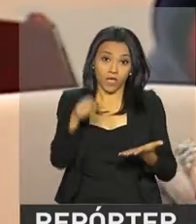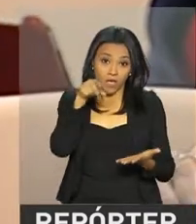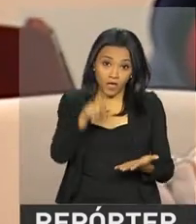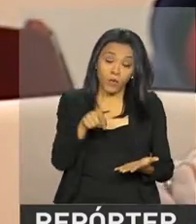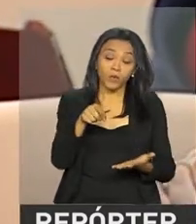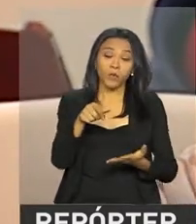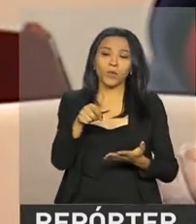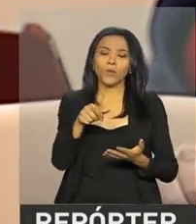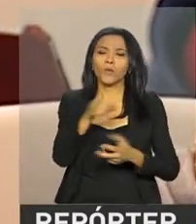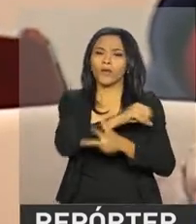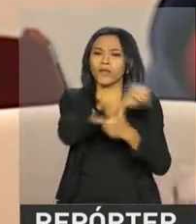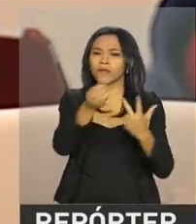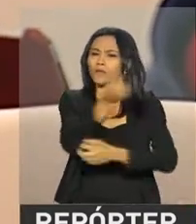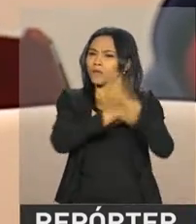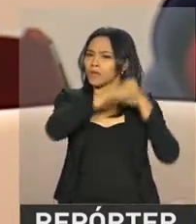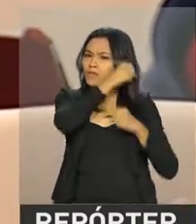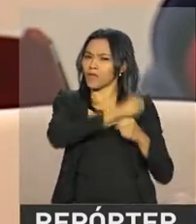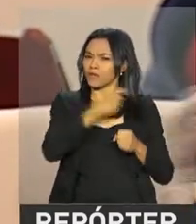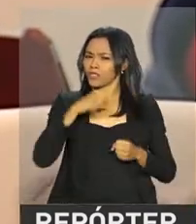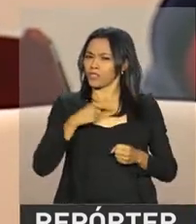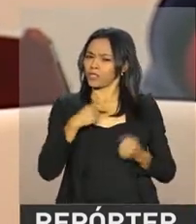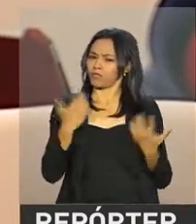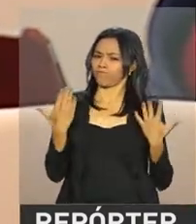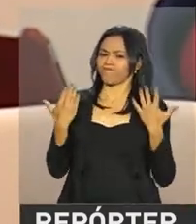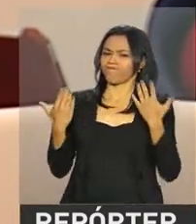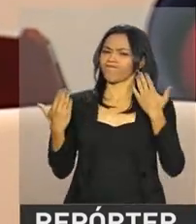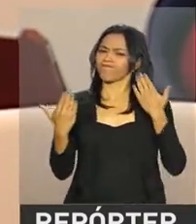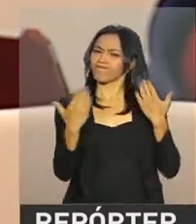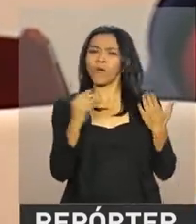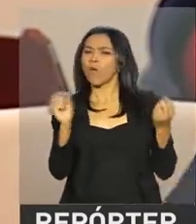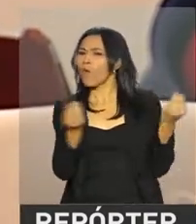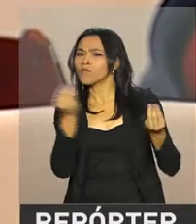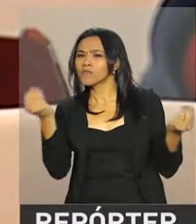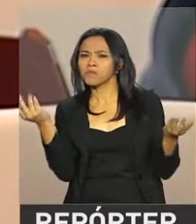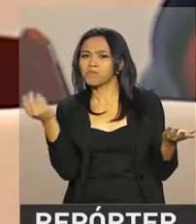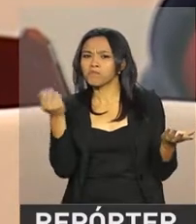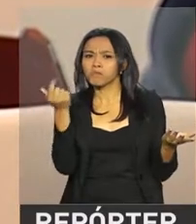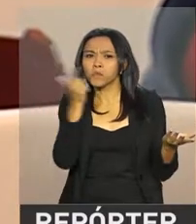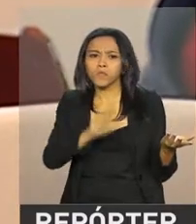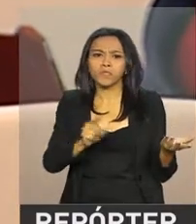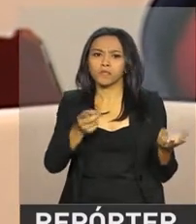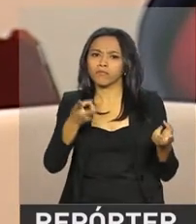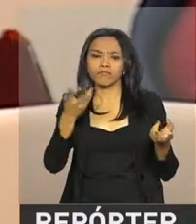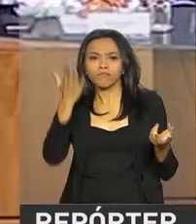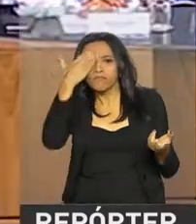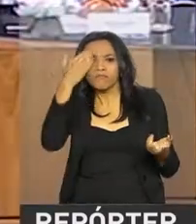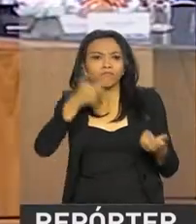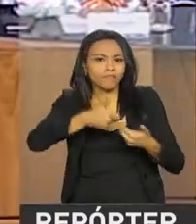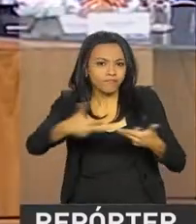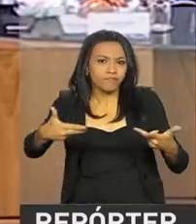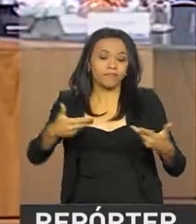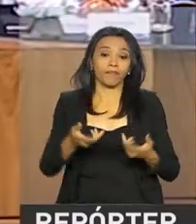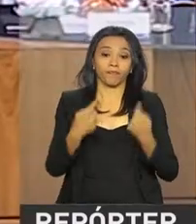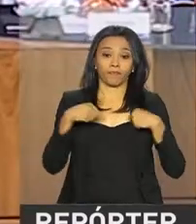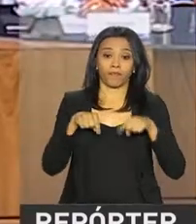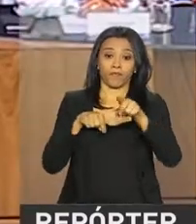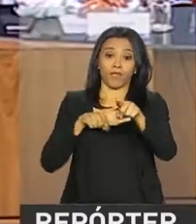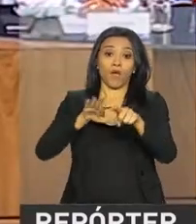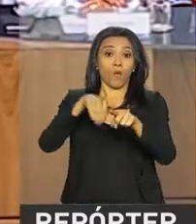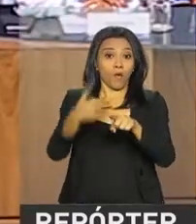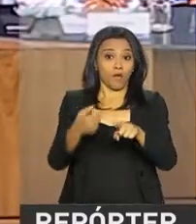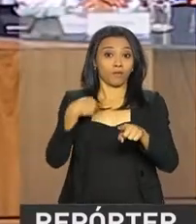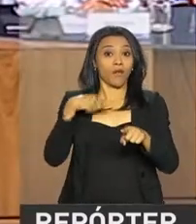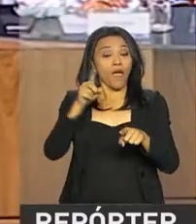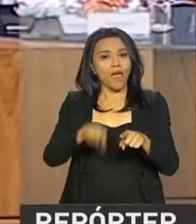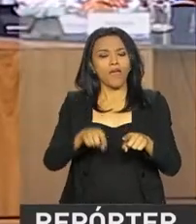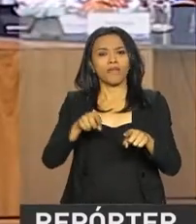ano passado, que vocês tinham alguma suspeita? Como é que vocês chegaram? Não. Quando a gente realiza um trabalho desse, ele é